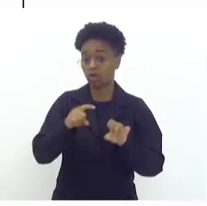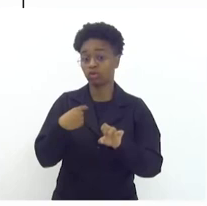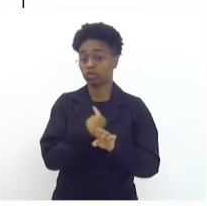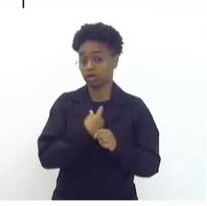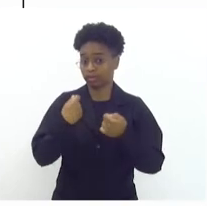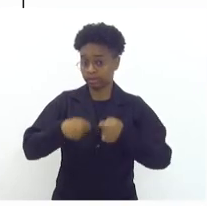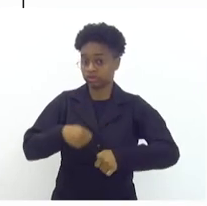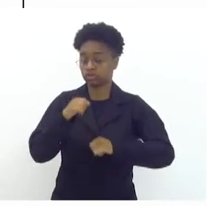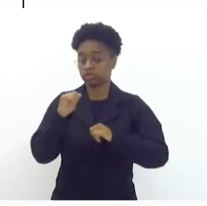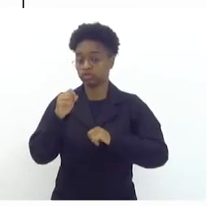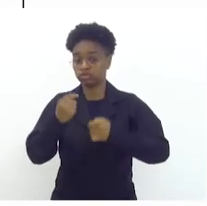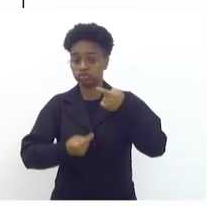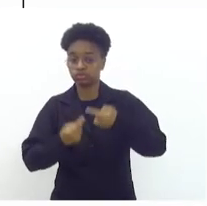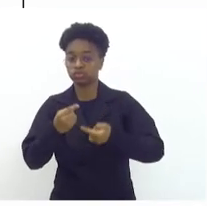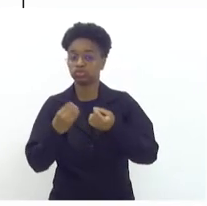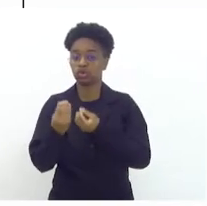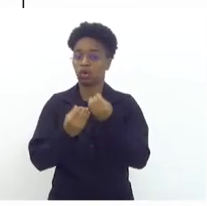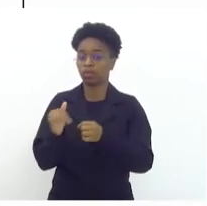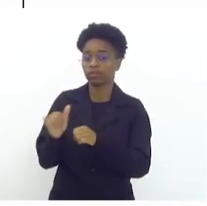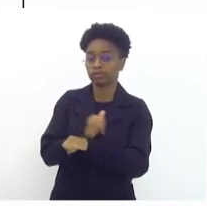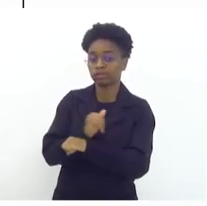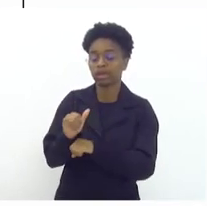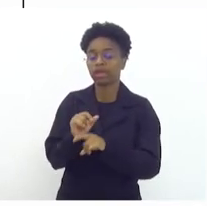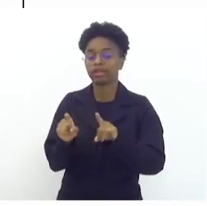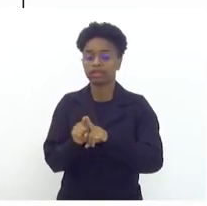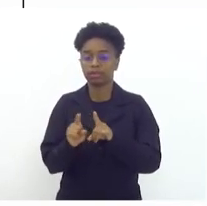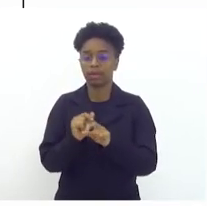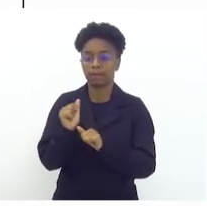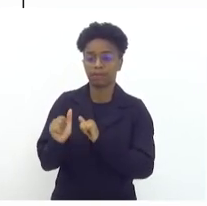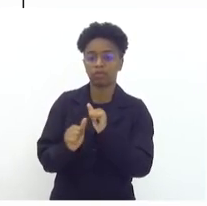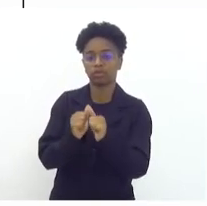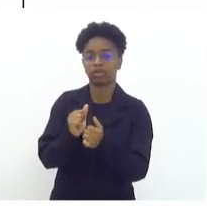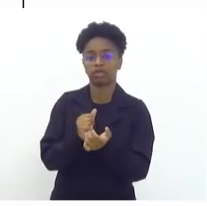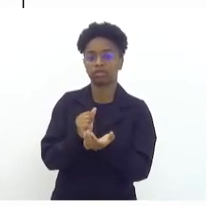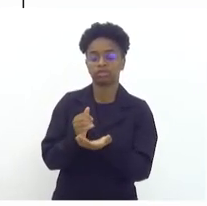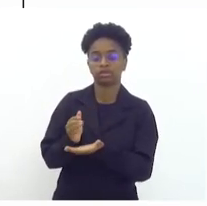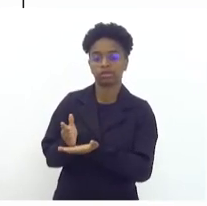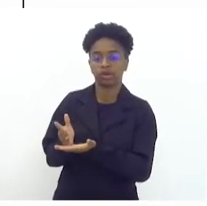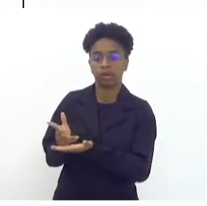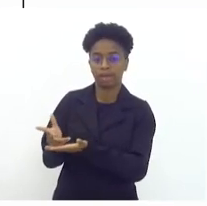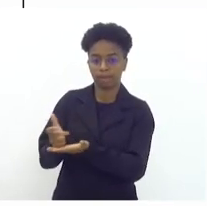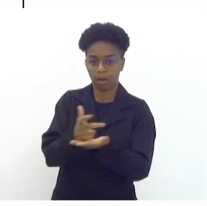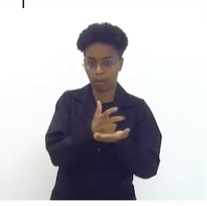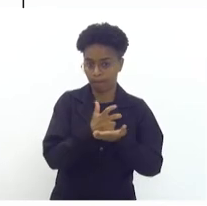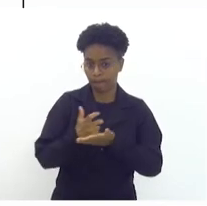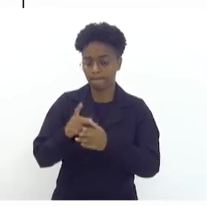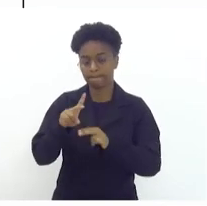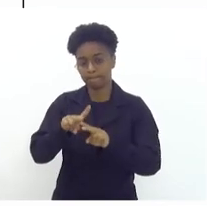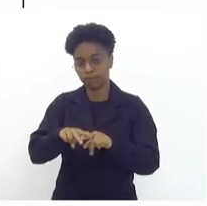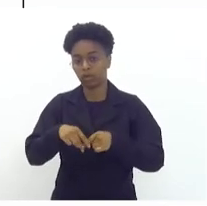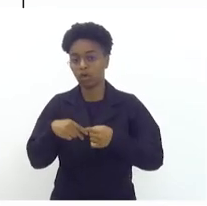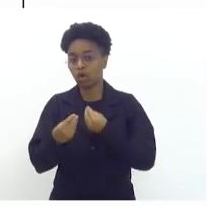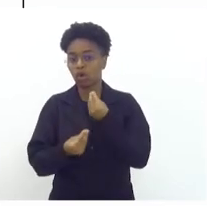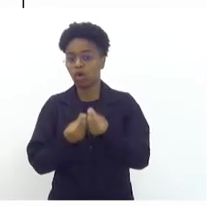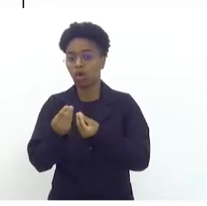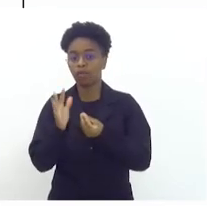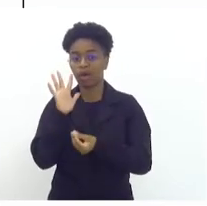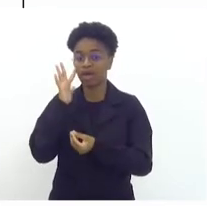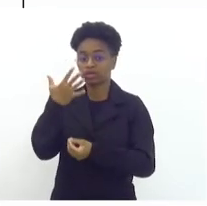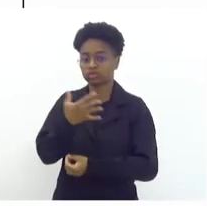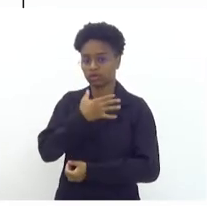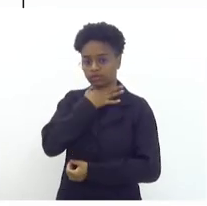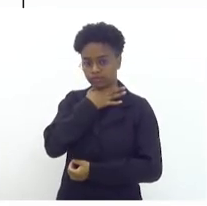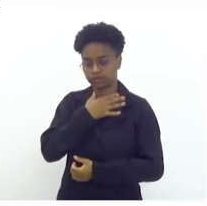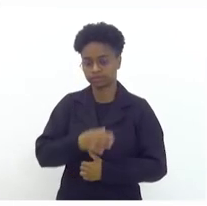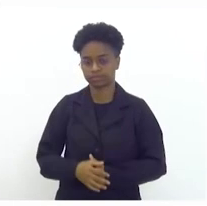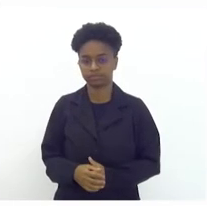uma estratégia e a reforma tributária também do âmbito do interesse do Estado A partir dessa situação de como a gente sai dessa crise pode